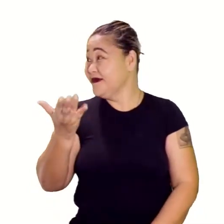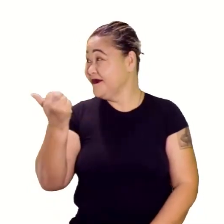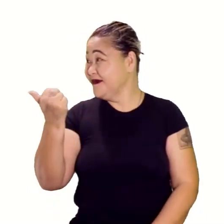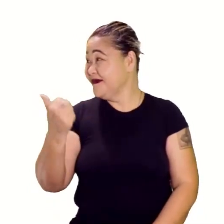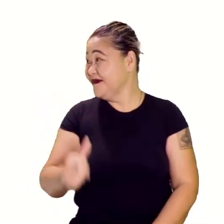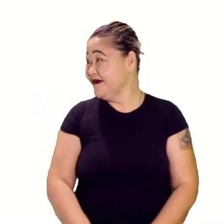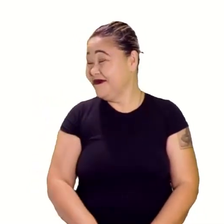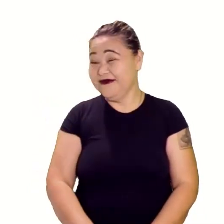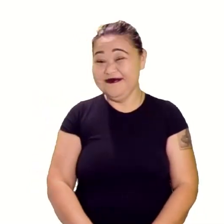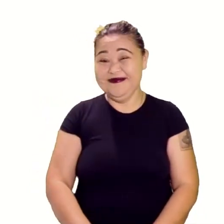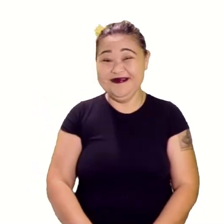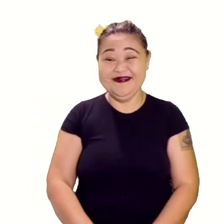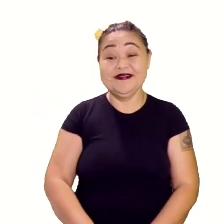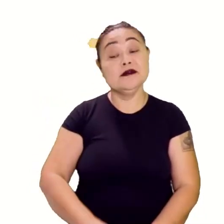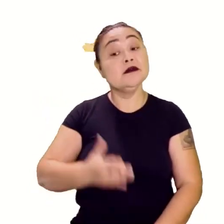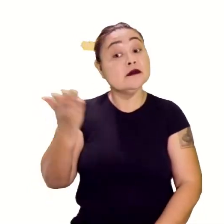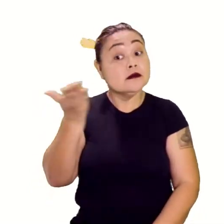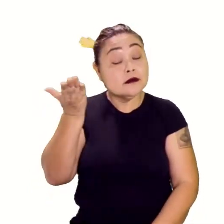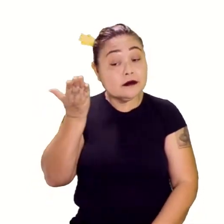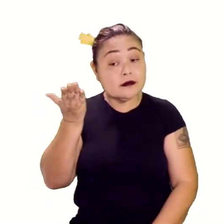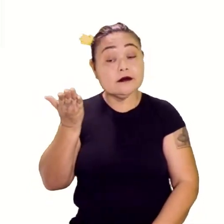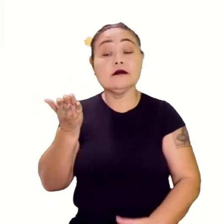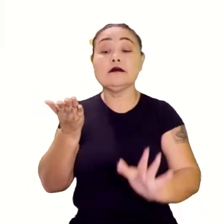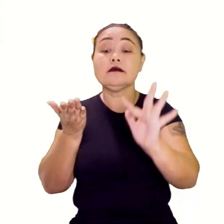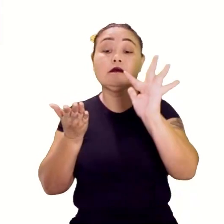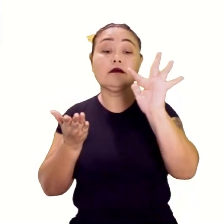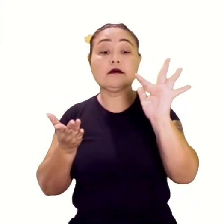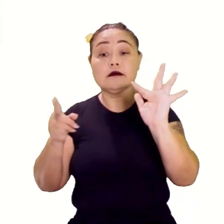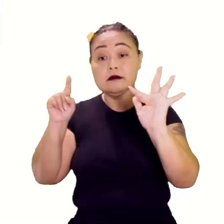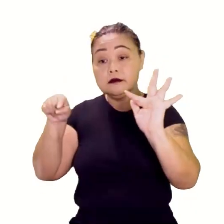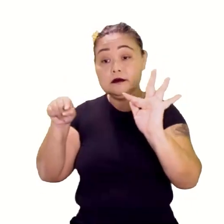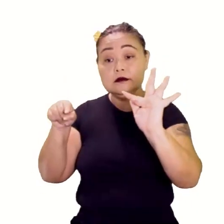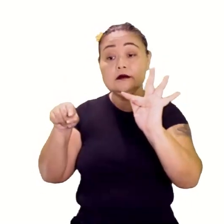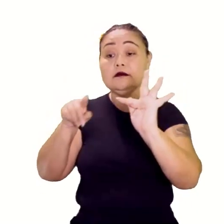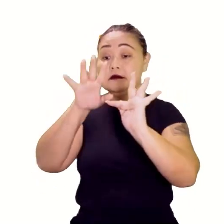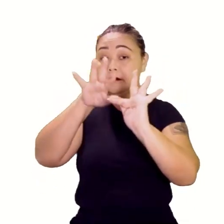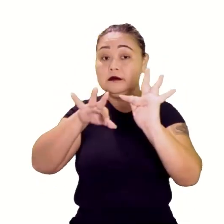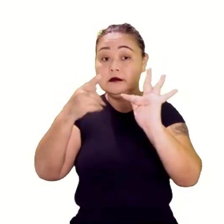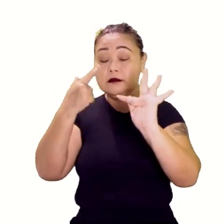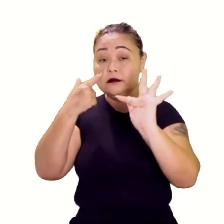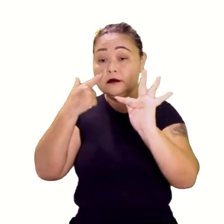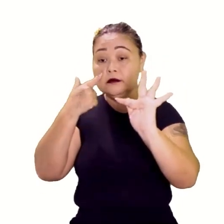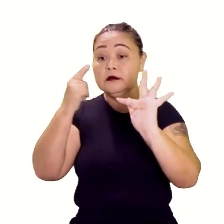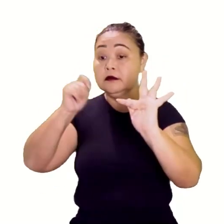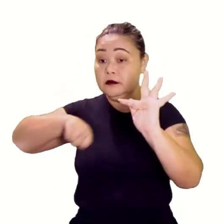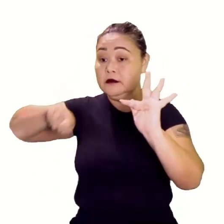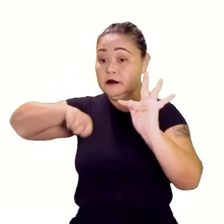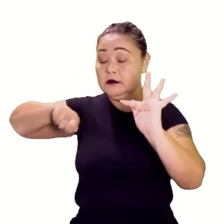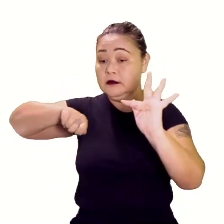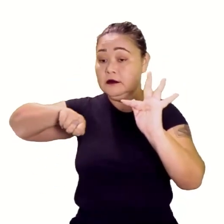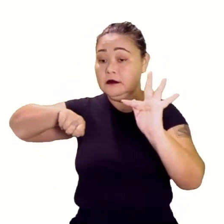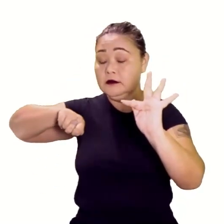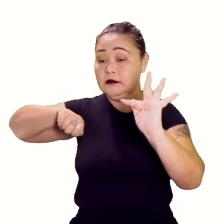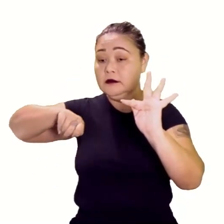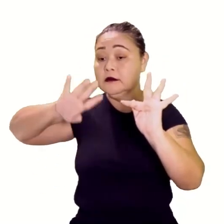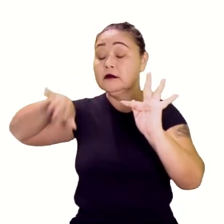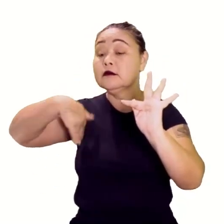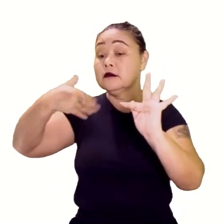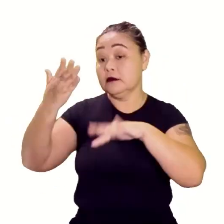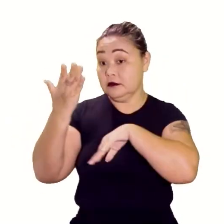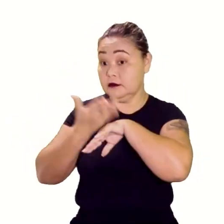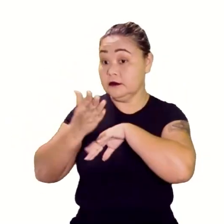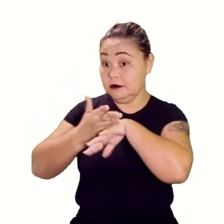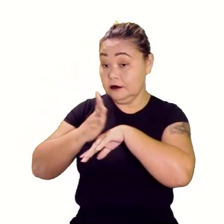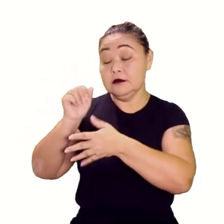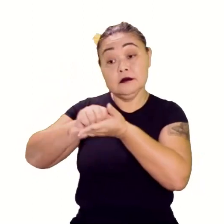e agora na decrescente, olha a jogada. E isso vocês já anotem para que quando forem